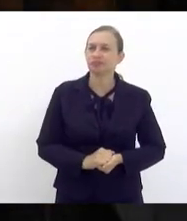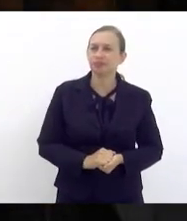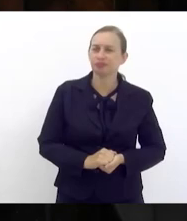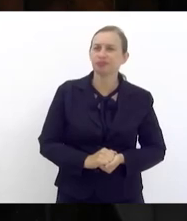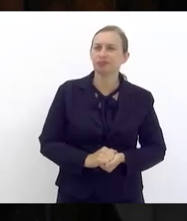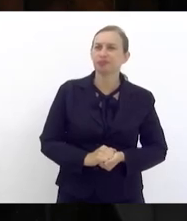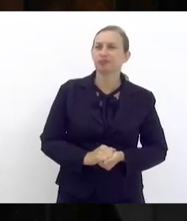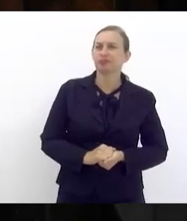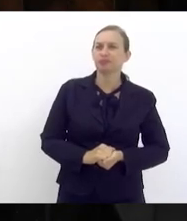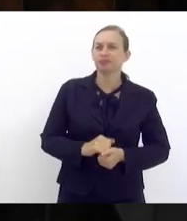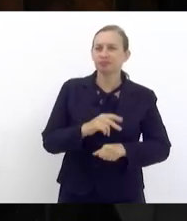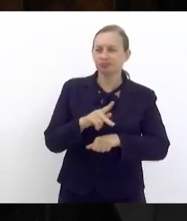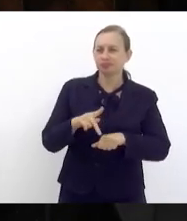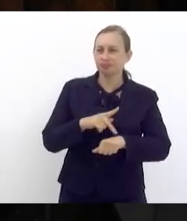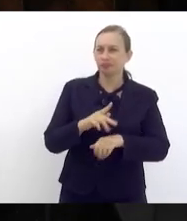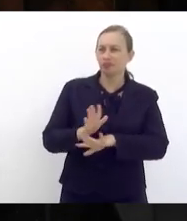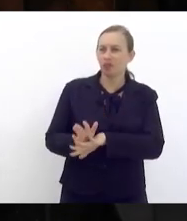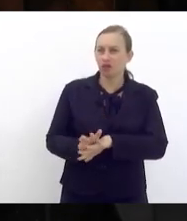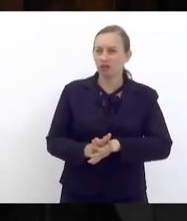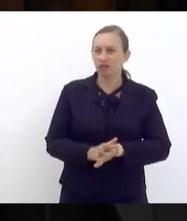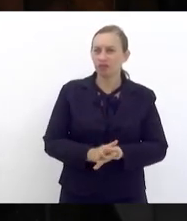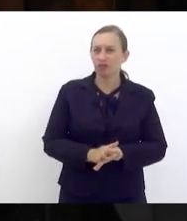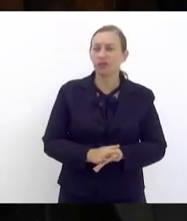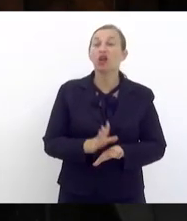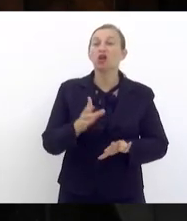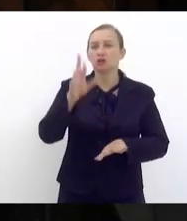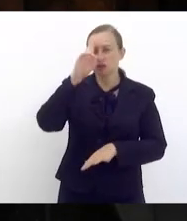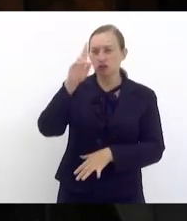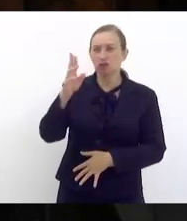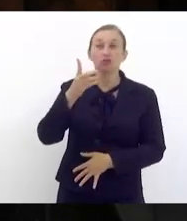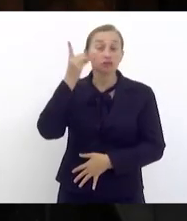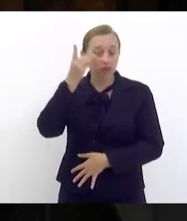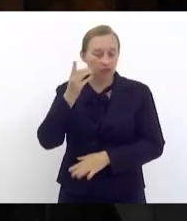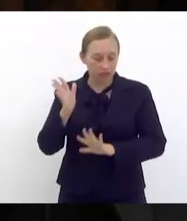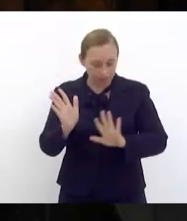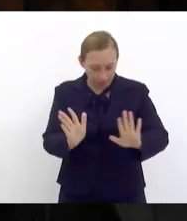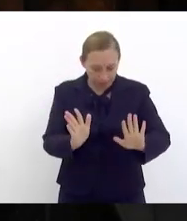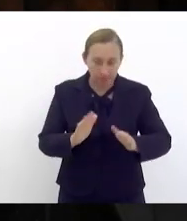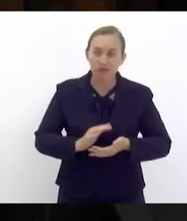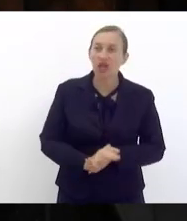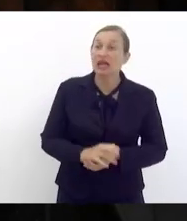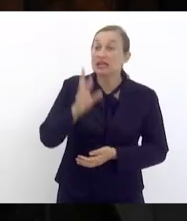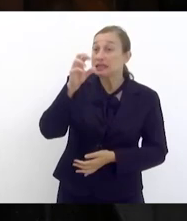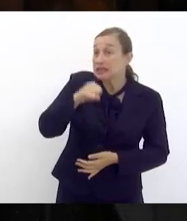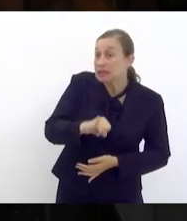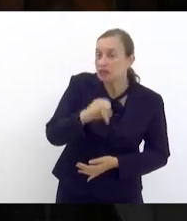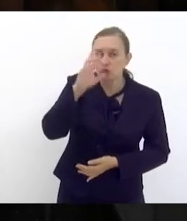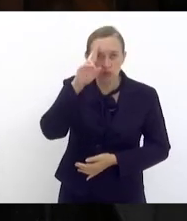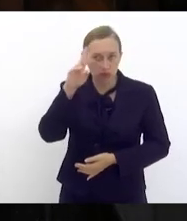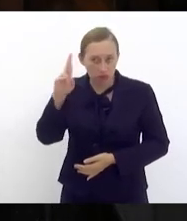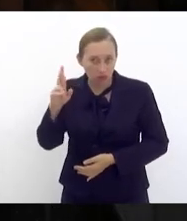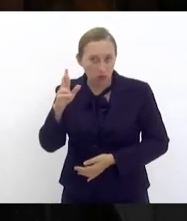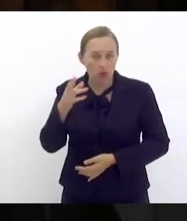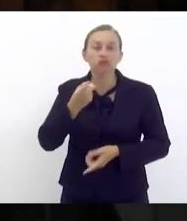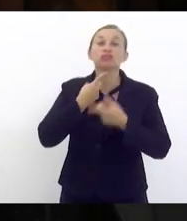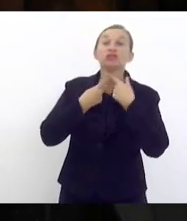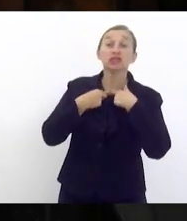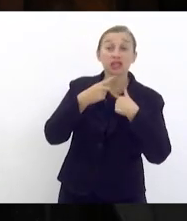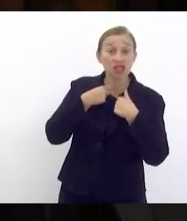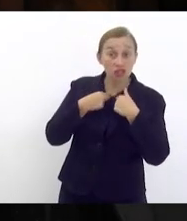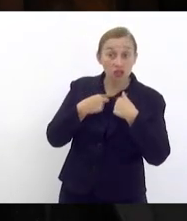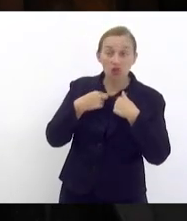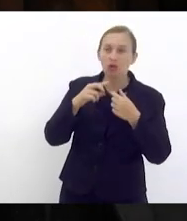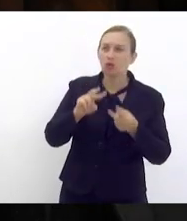Senhor presidente, não, senhor deputado que fez a parte, se Vossa Excelência desejar, eu